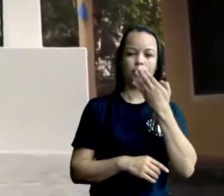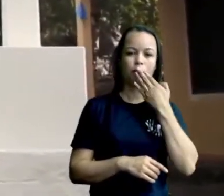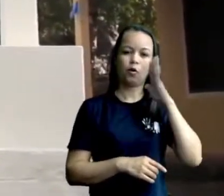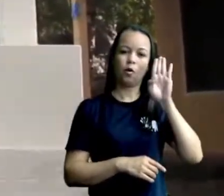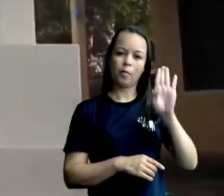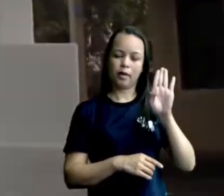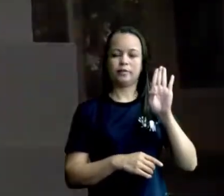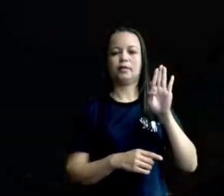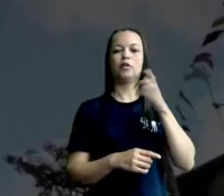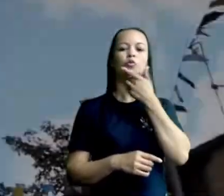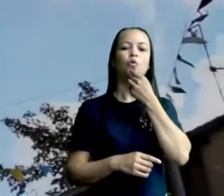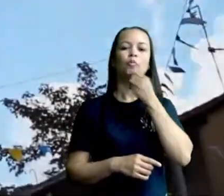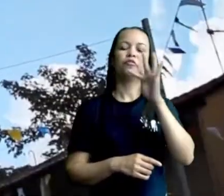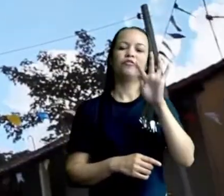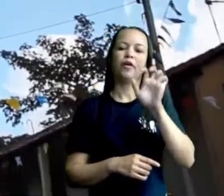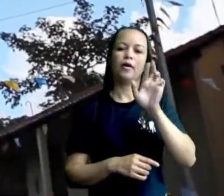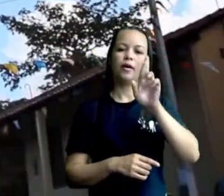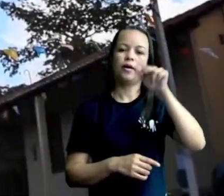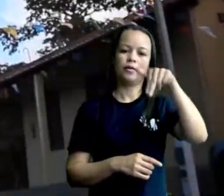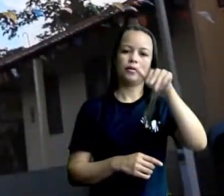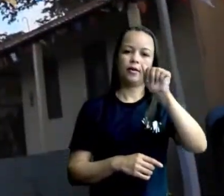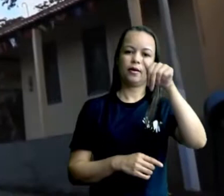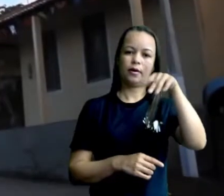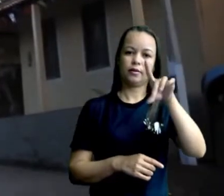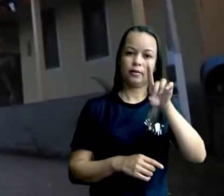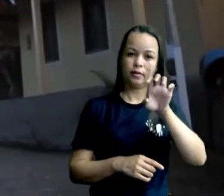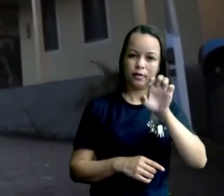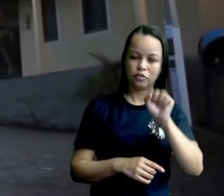após a vitória sobre os Flamengos.